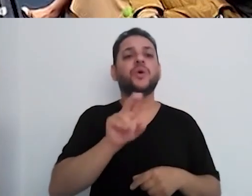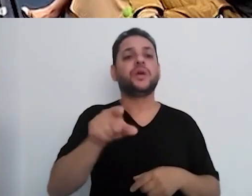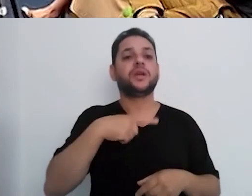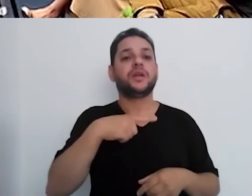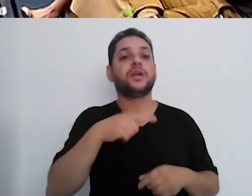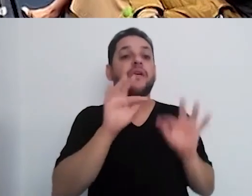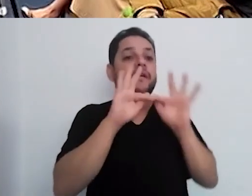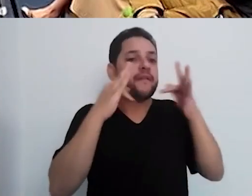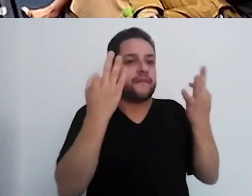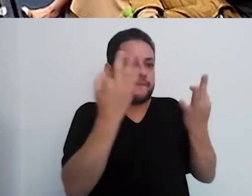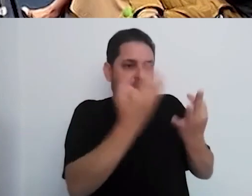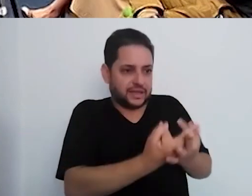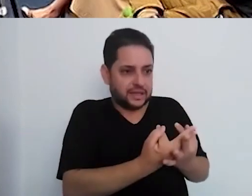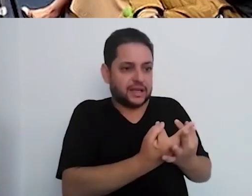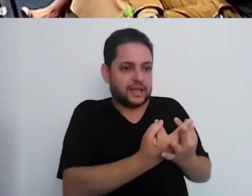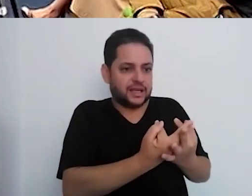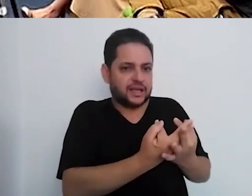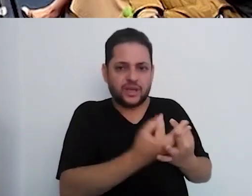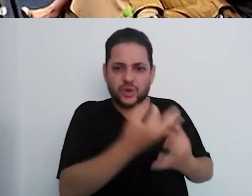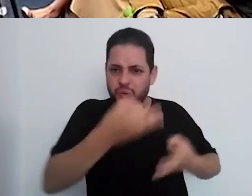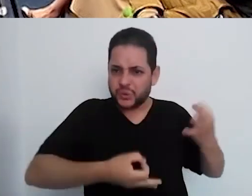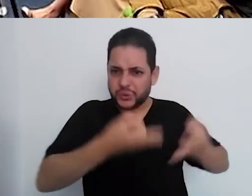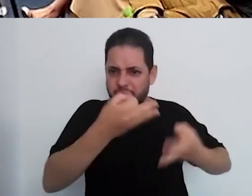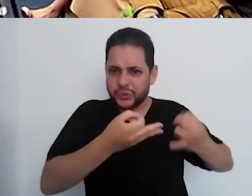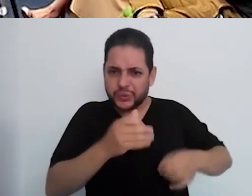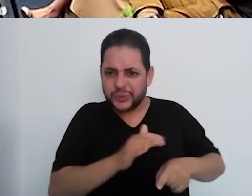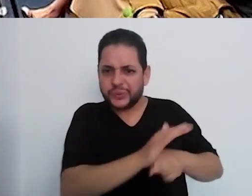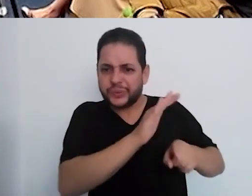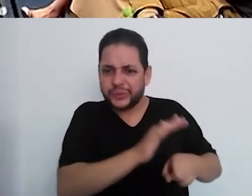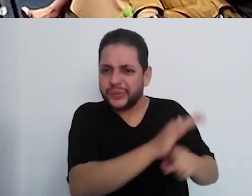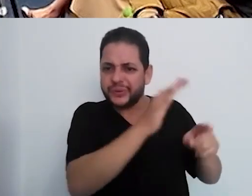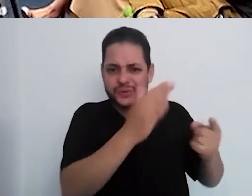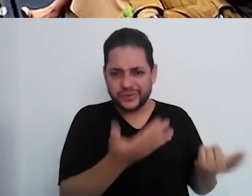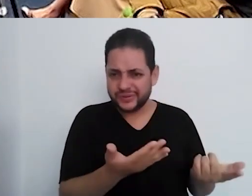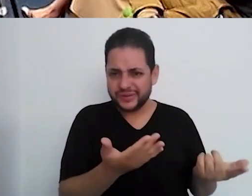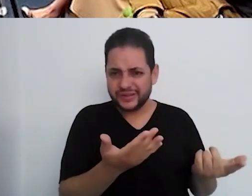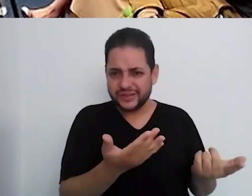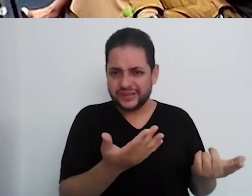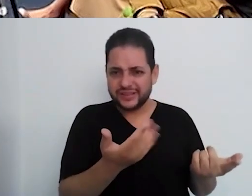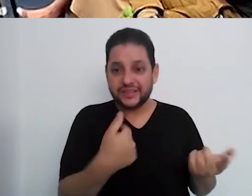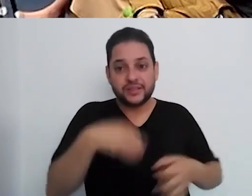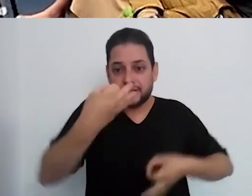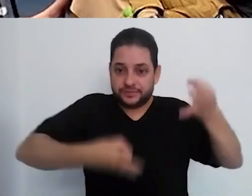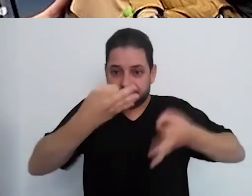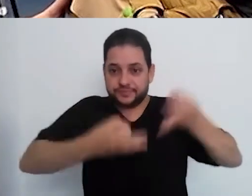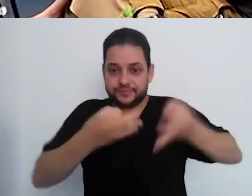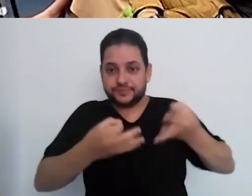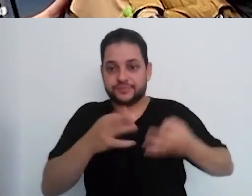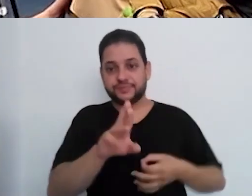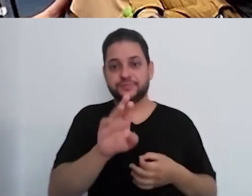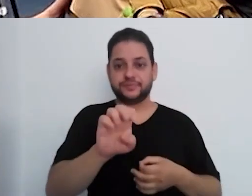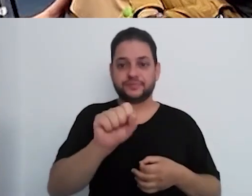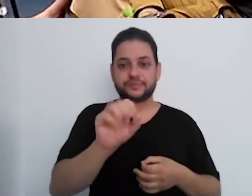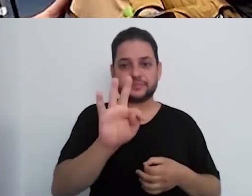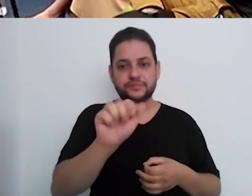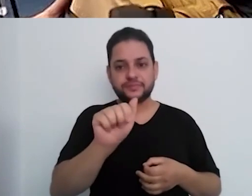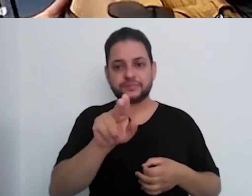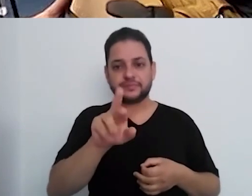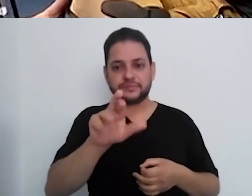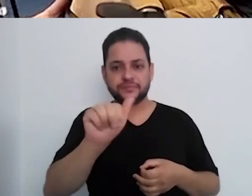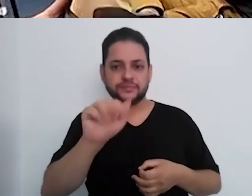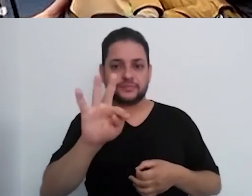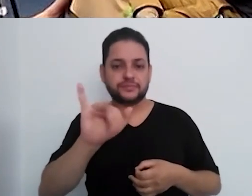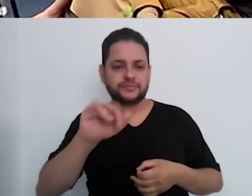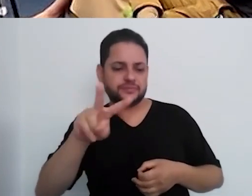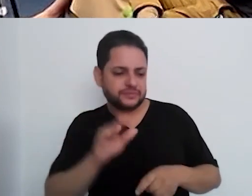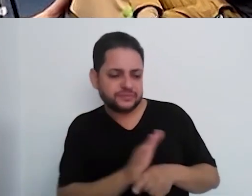fosse justiça restaurativa, e não tem nada a ver, não tem nada a ver uma coisa com a outra. Mesmo a justiça restaurativa, como você estava falando, que a gente foi aos poucos,